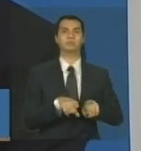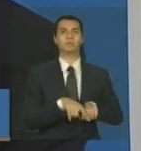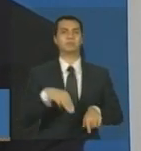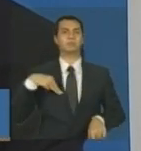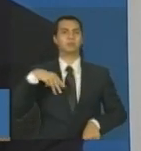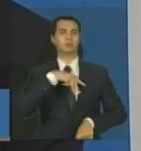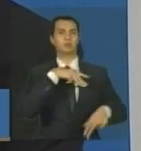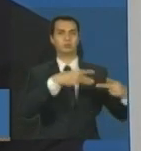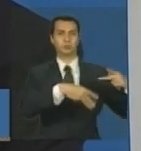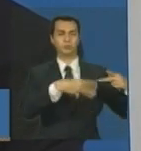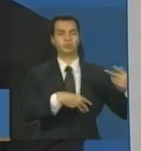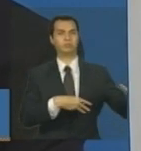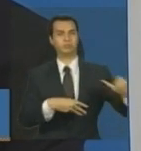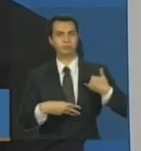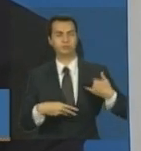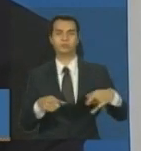Público.